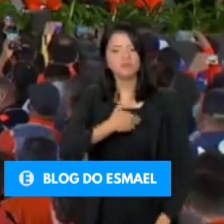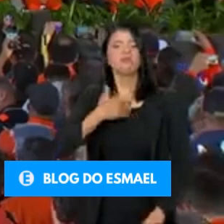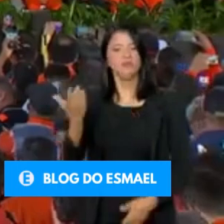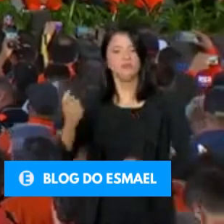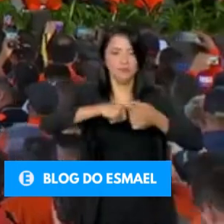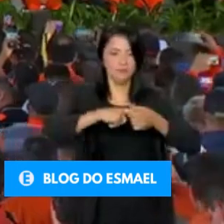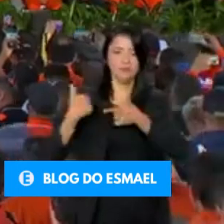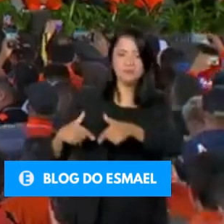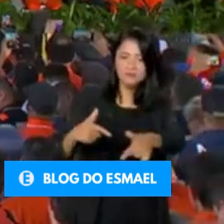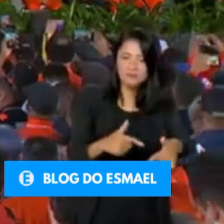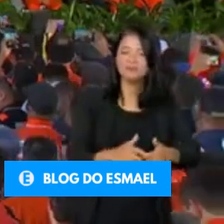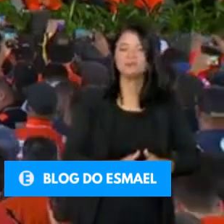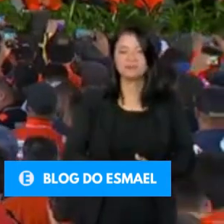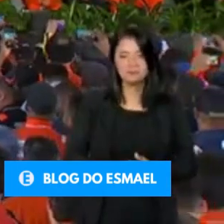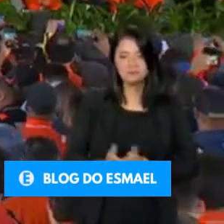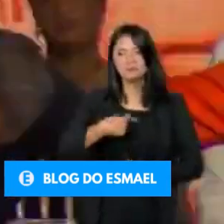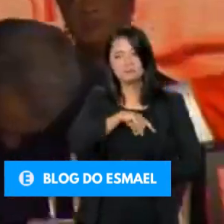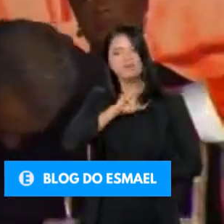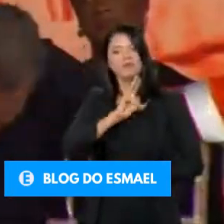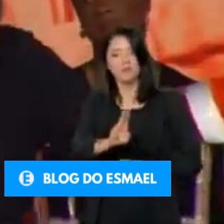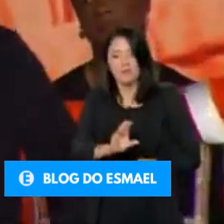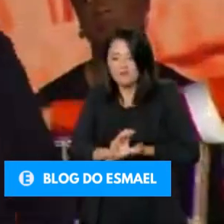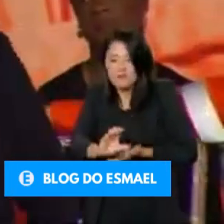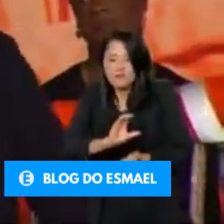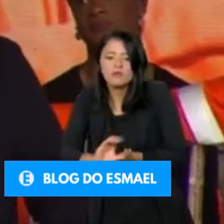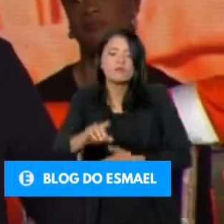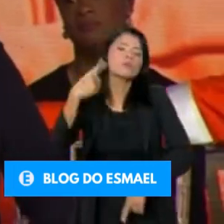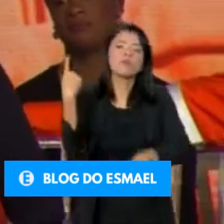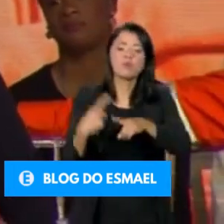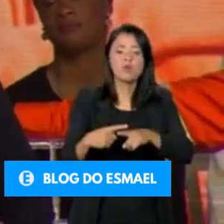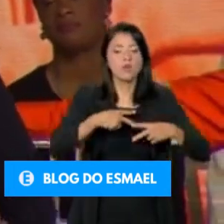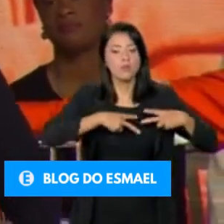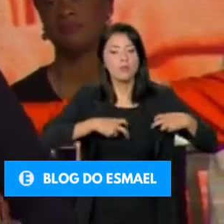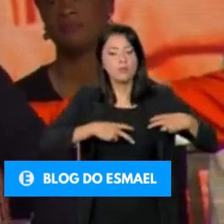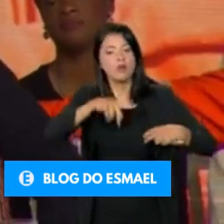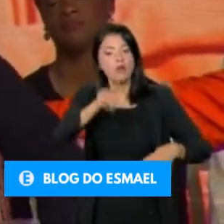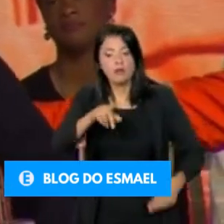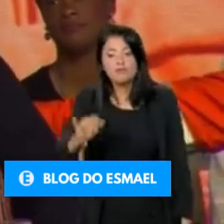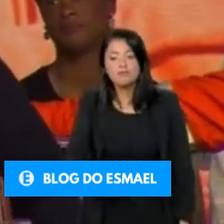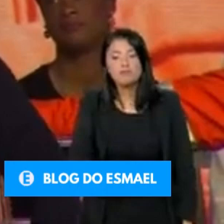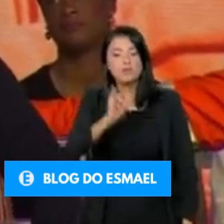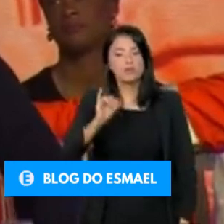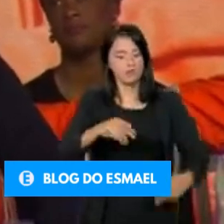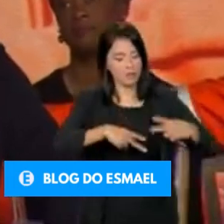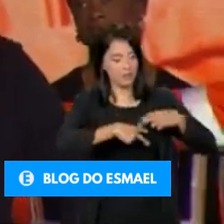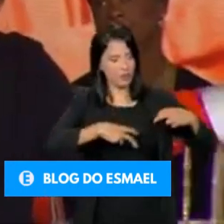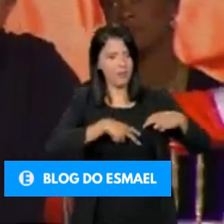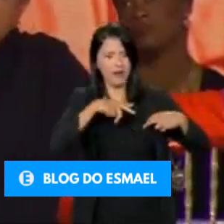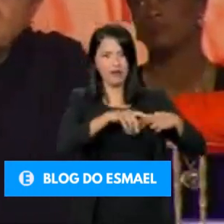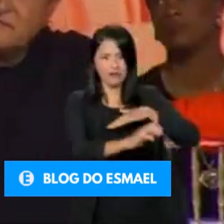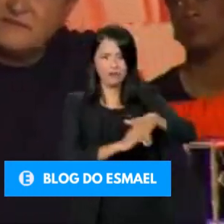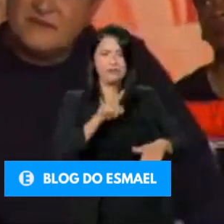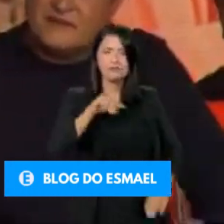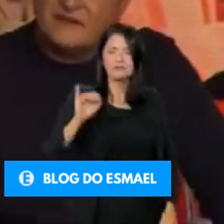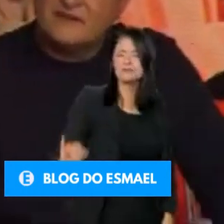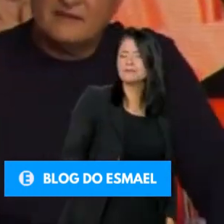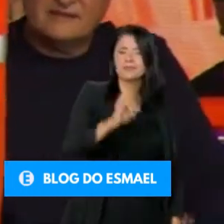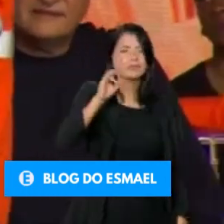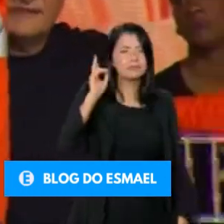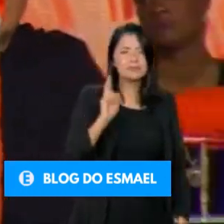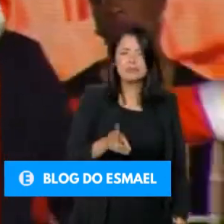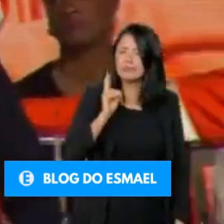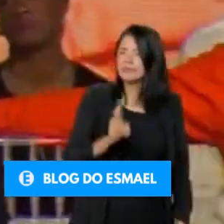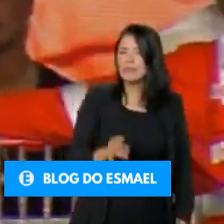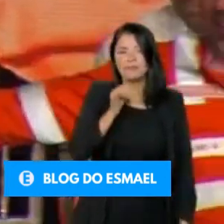voltaram a trabalhar. E a gente vai continuar investindo, porque a Petrobras é muito importante. A Petrobras, na verdade, é tão importante que eu sempre